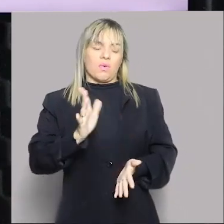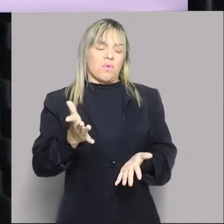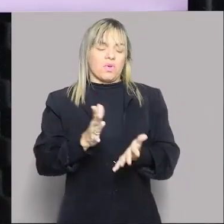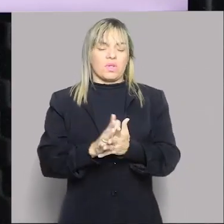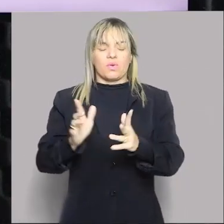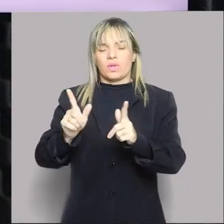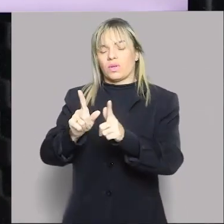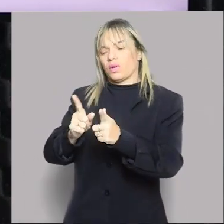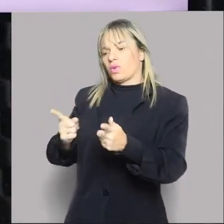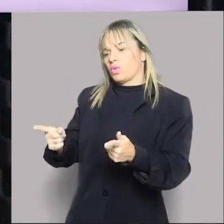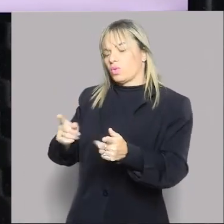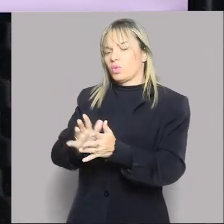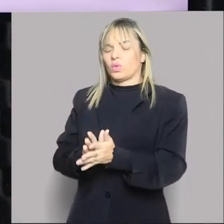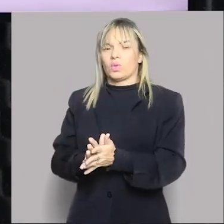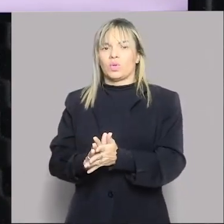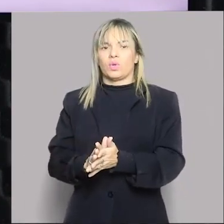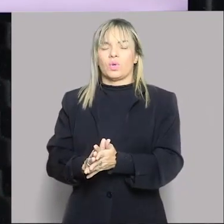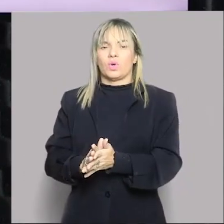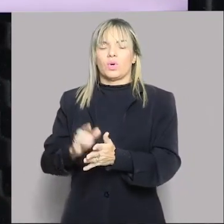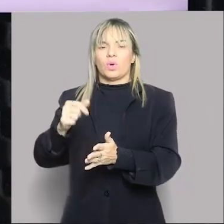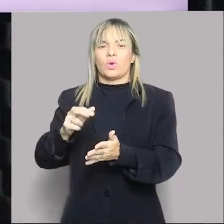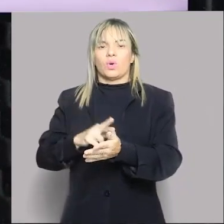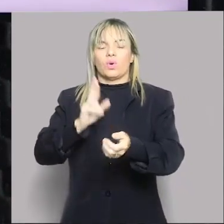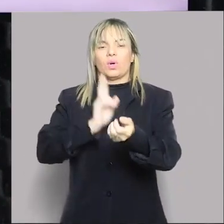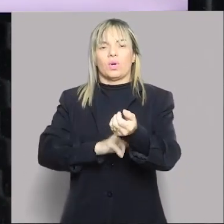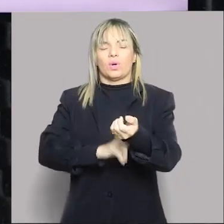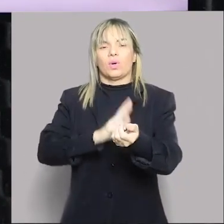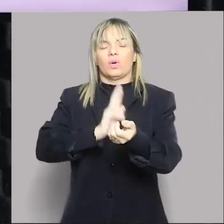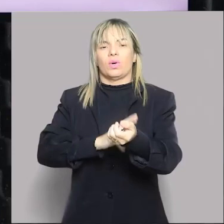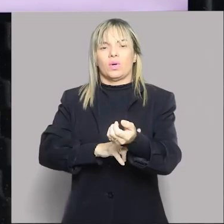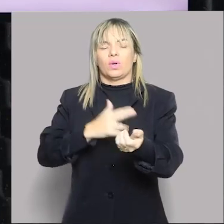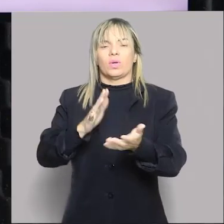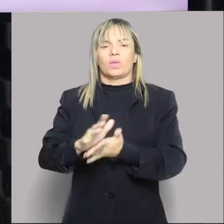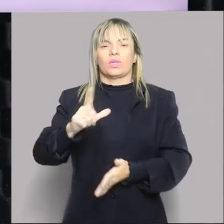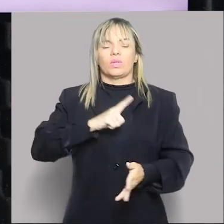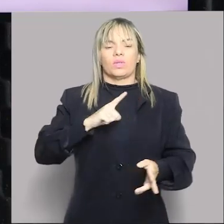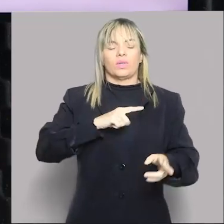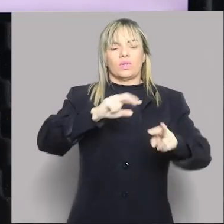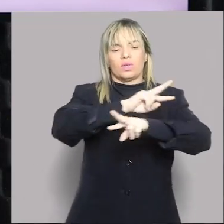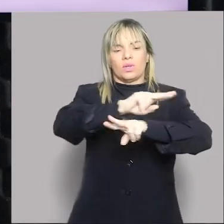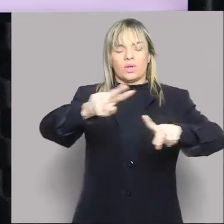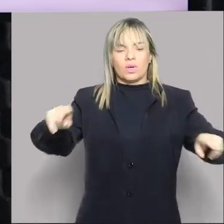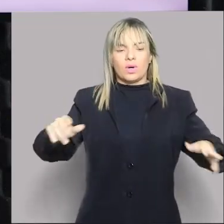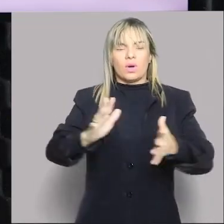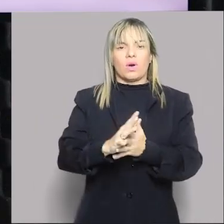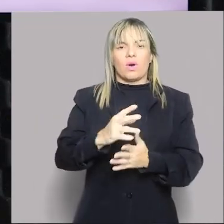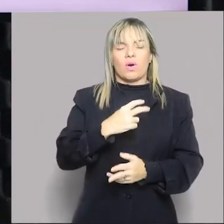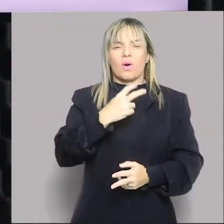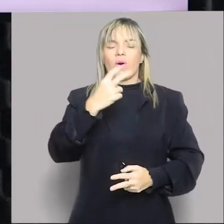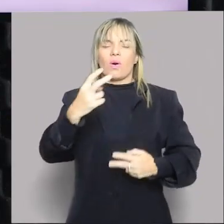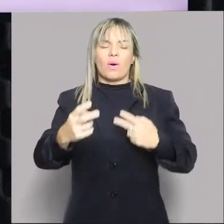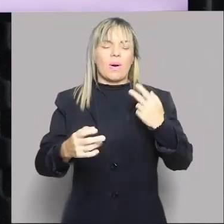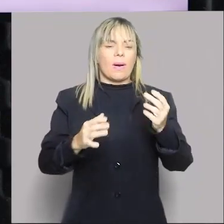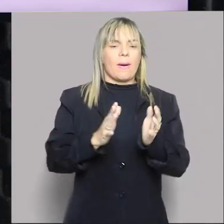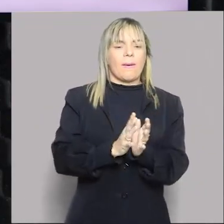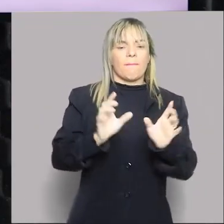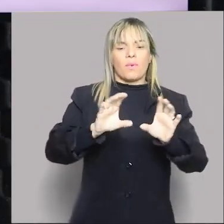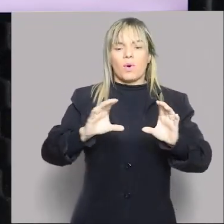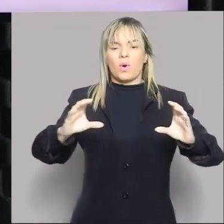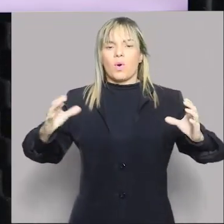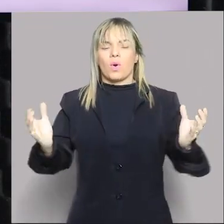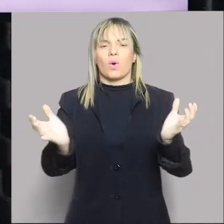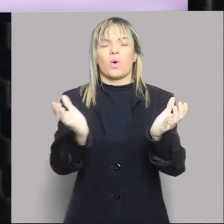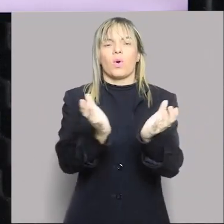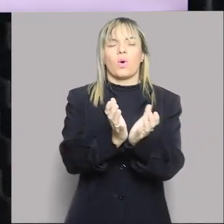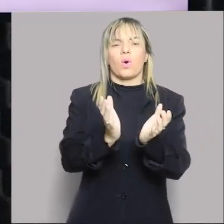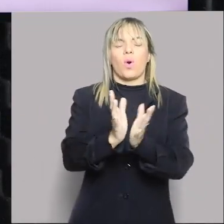dele, da música, né? Você tem variações de música, que é a música vocal, o canto coral, né? A